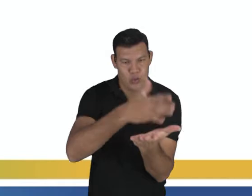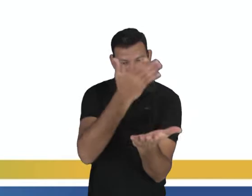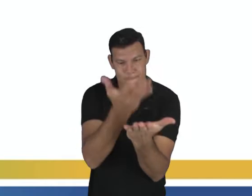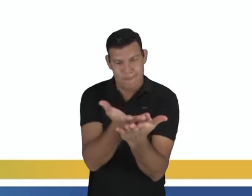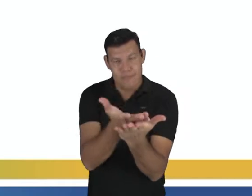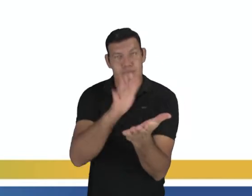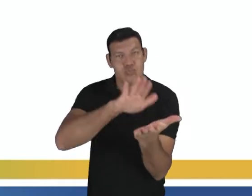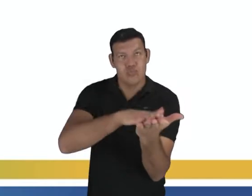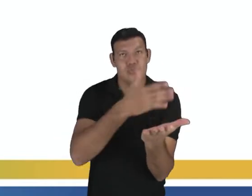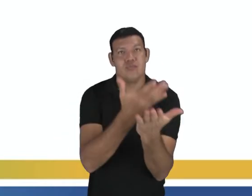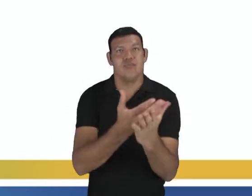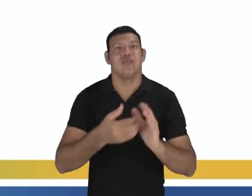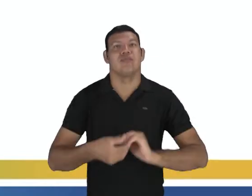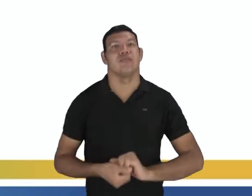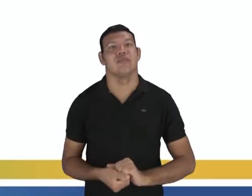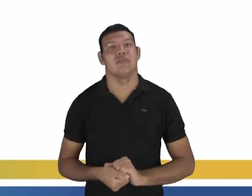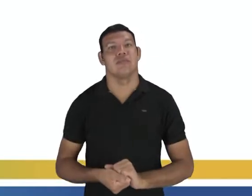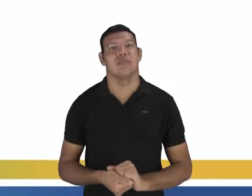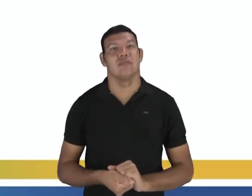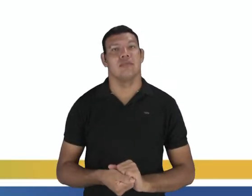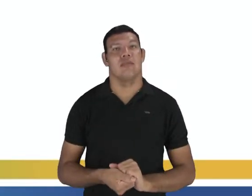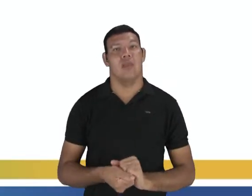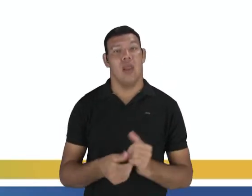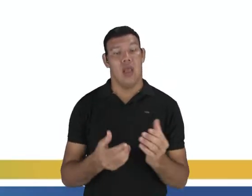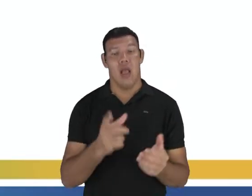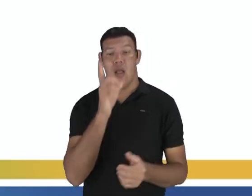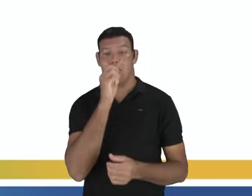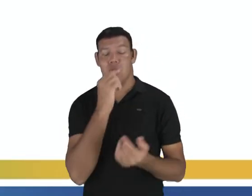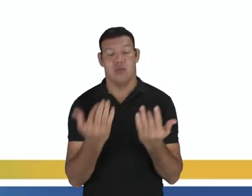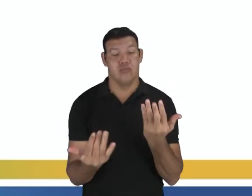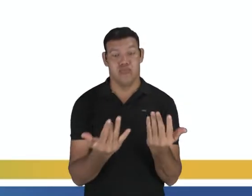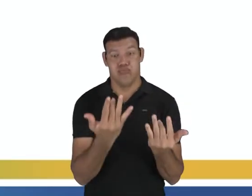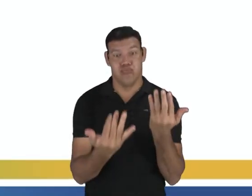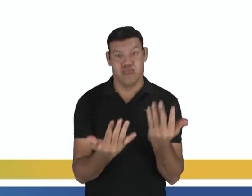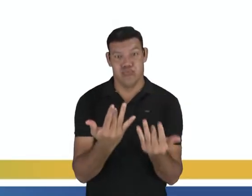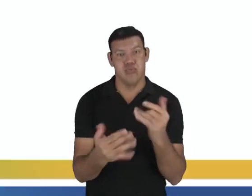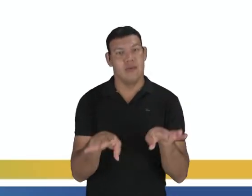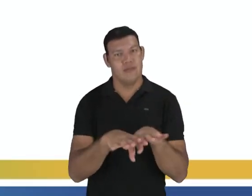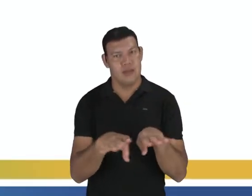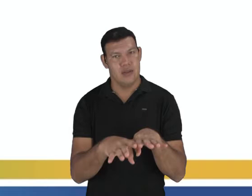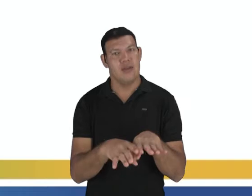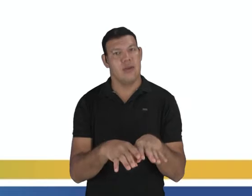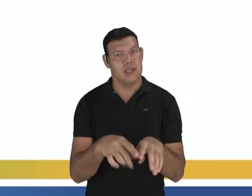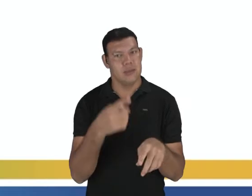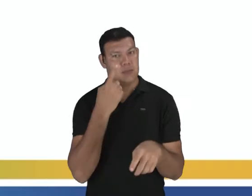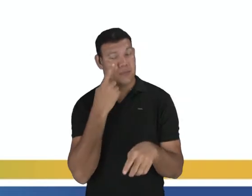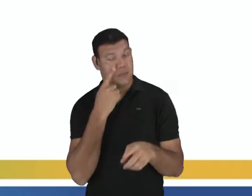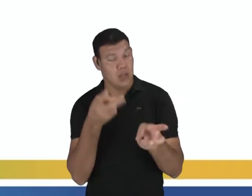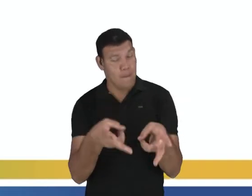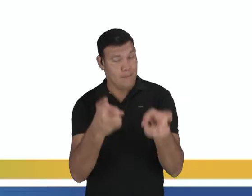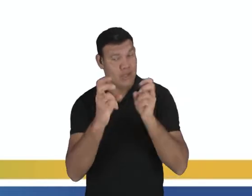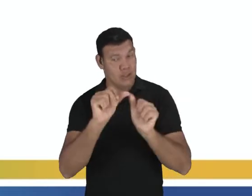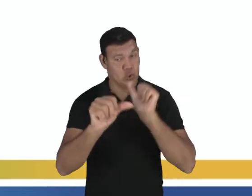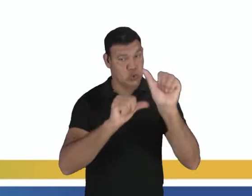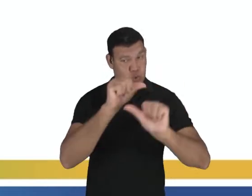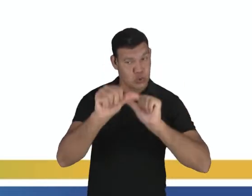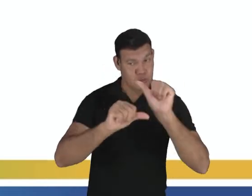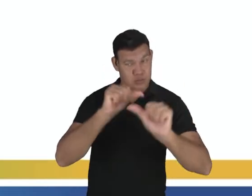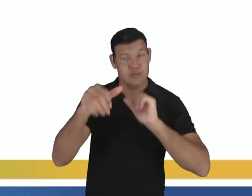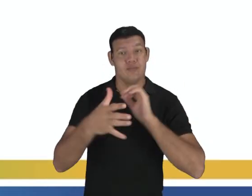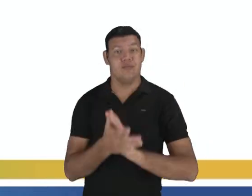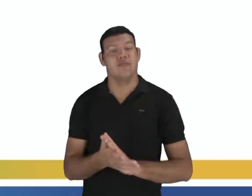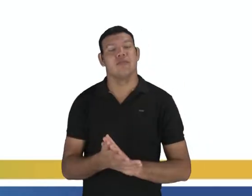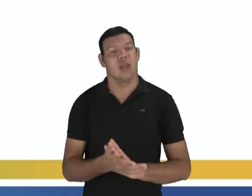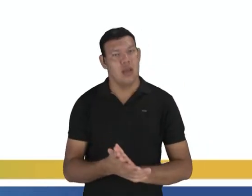estamos visualizando, elas são transformações da matéria, ok? Então, o que são transformações? É